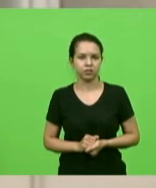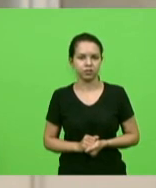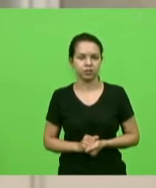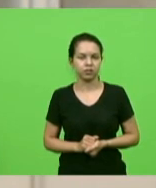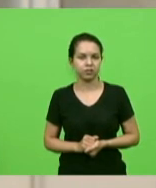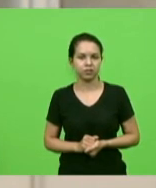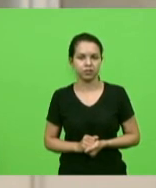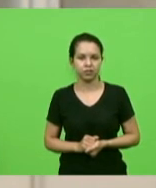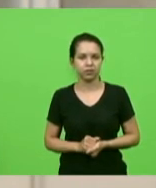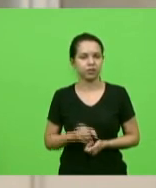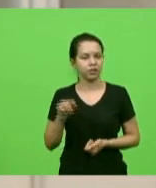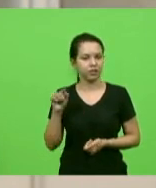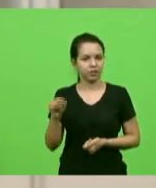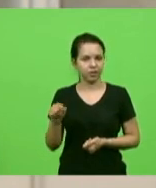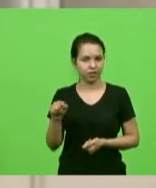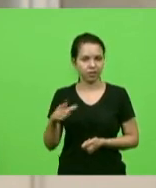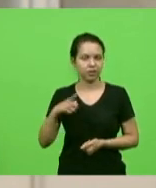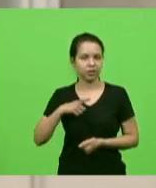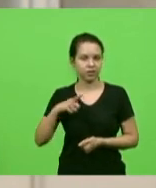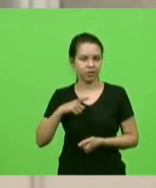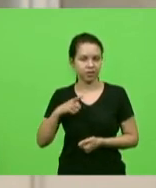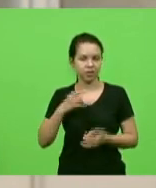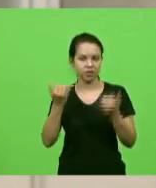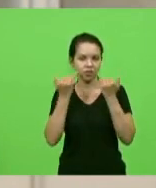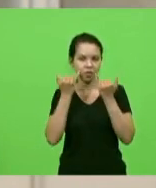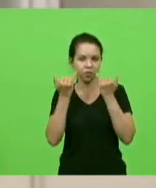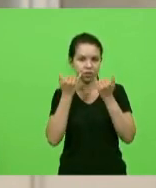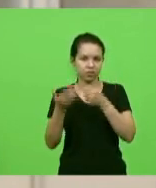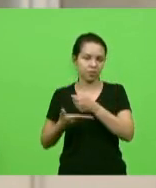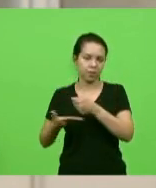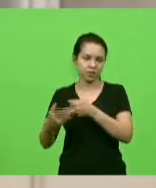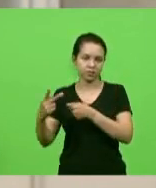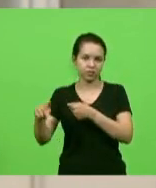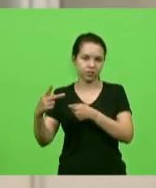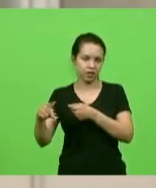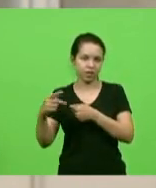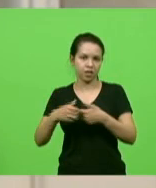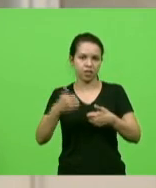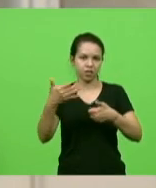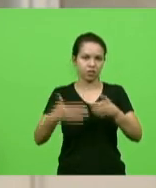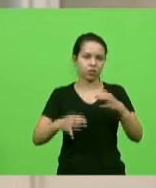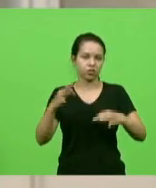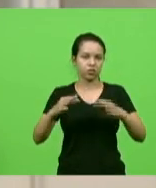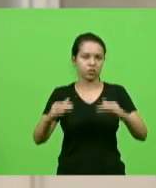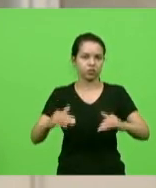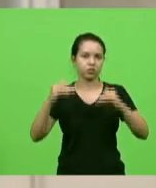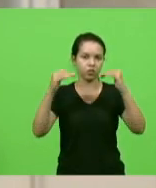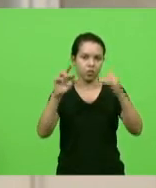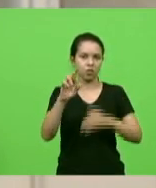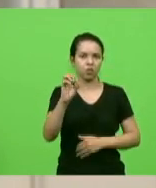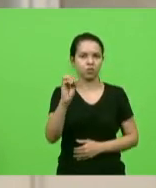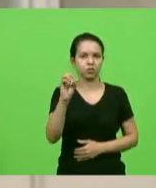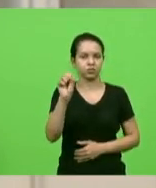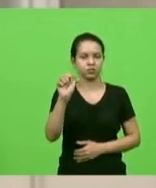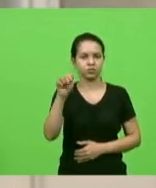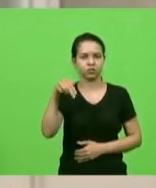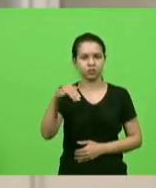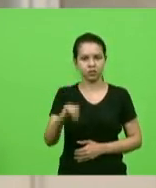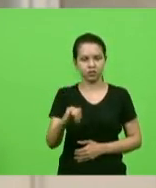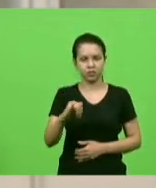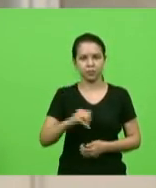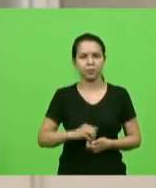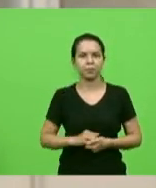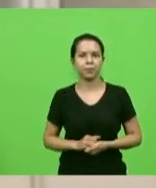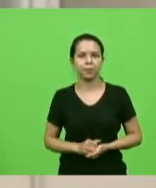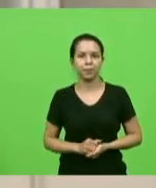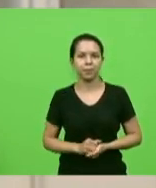probatórios reproduzidas pela eminente relatora desembargadora a Rosane o